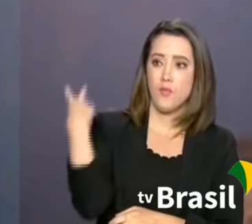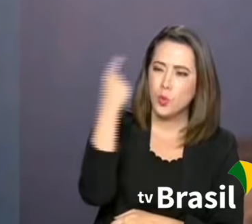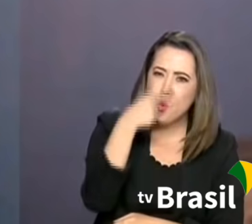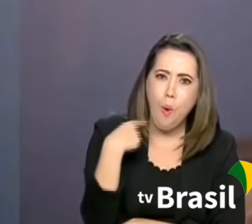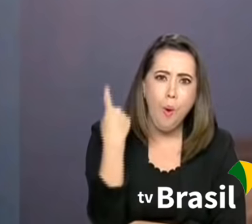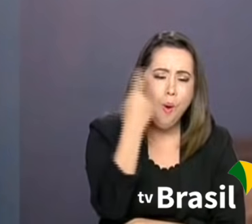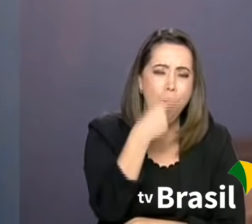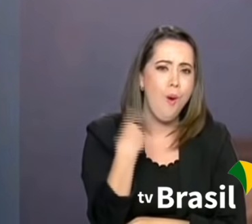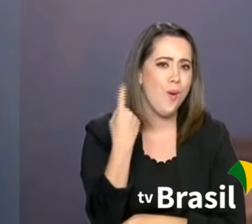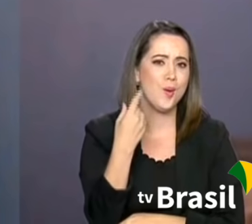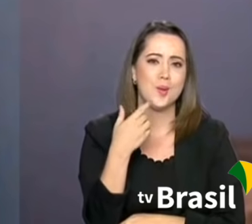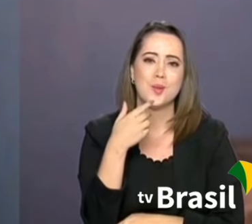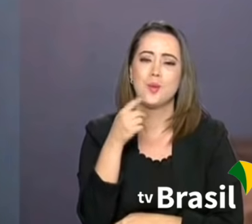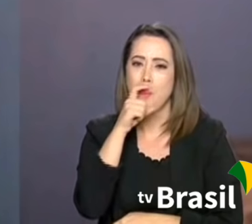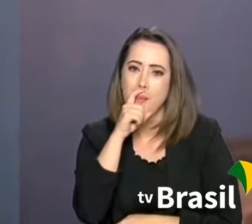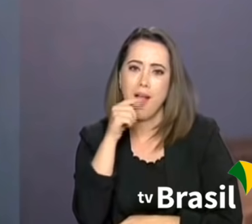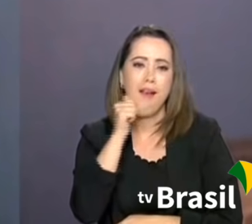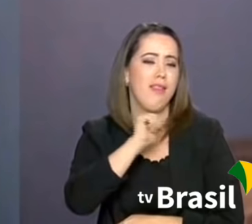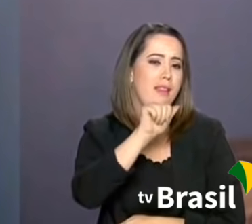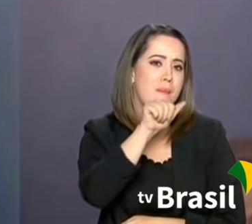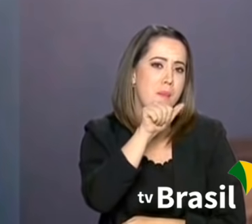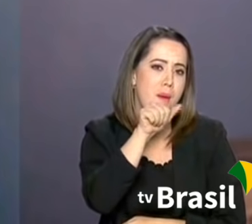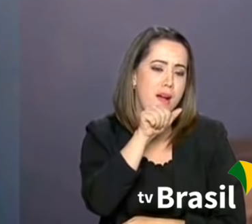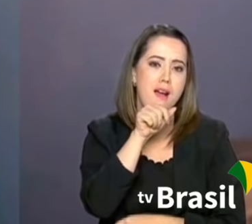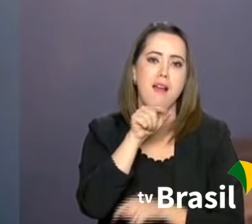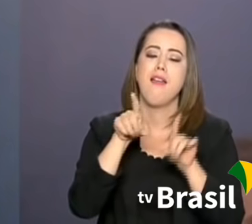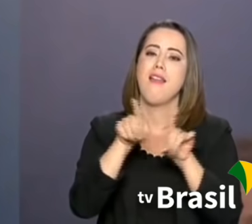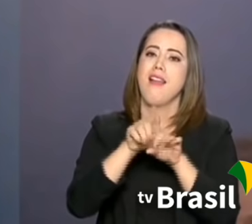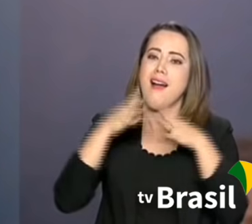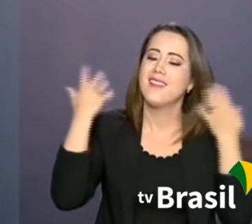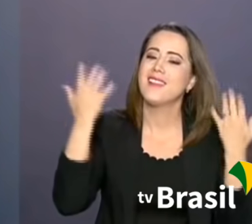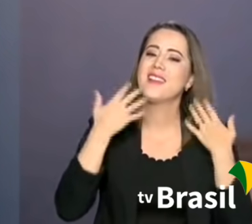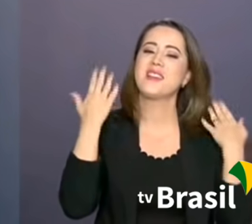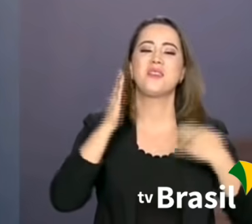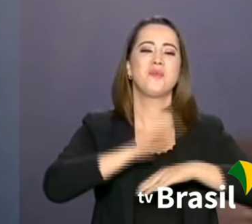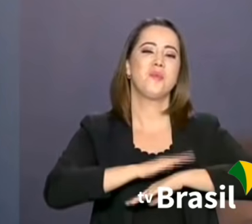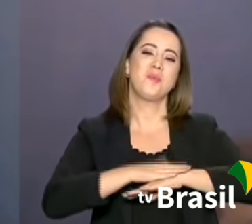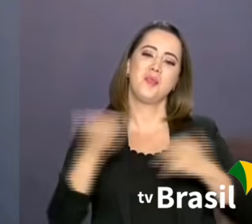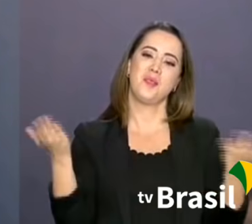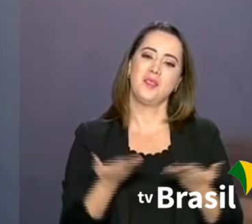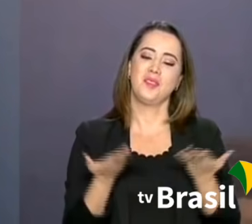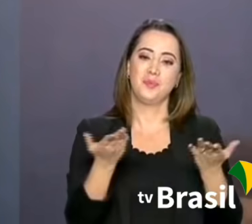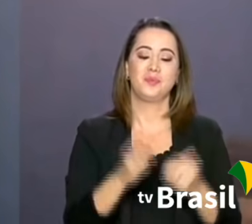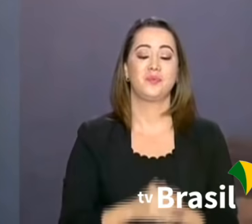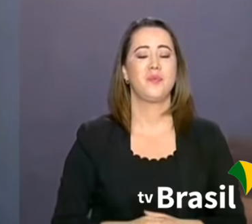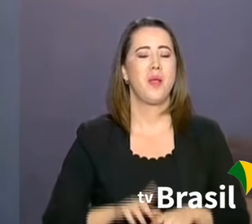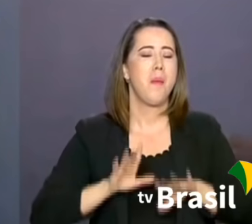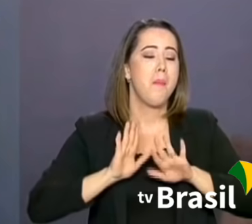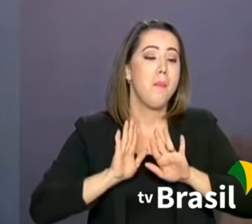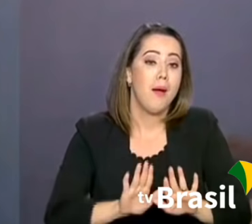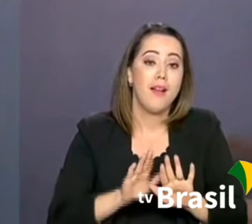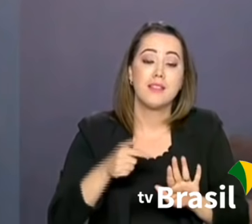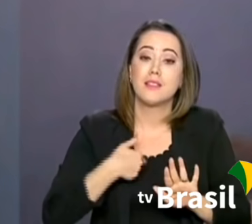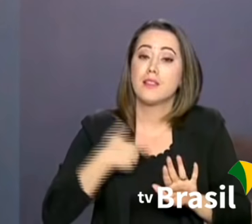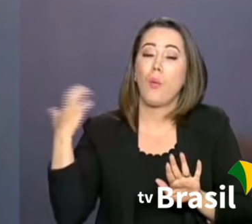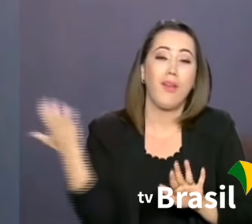um momento como esse. Mas eu queria, primeiramente, como cristão, agradecer a Deus.